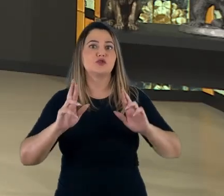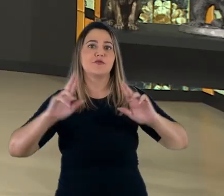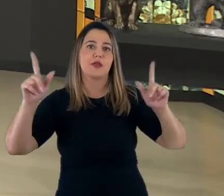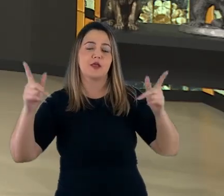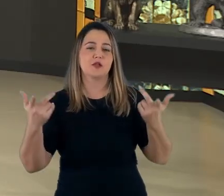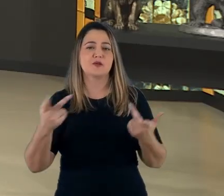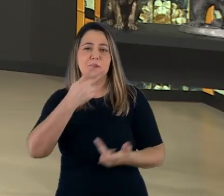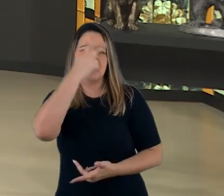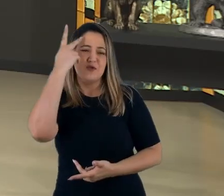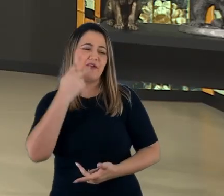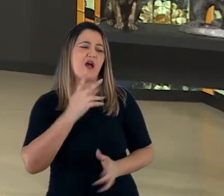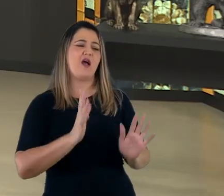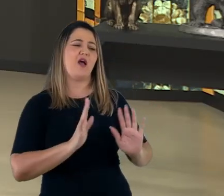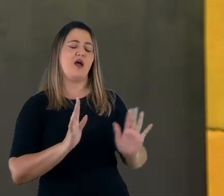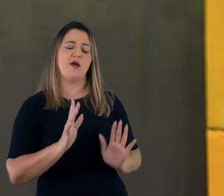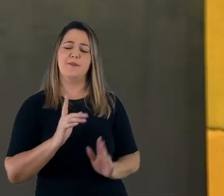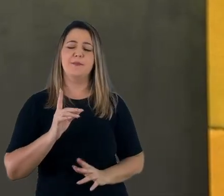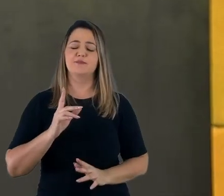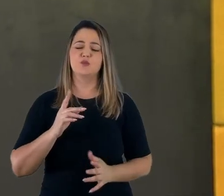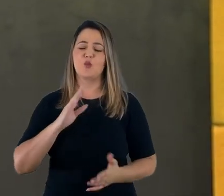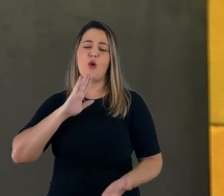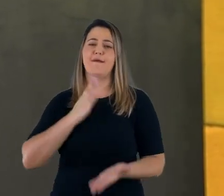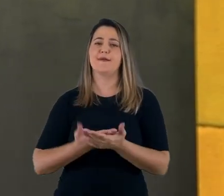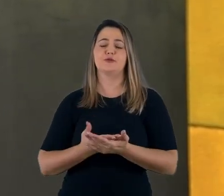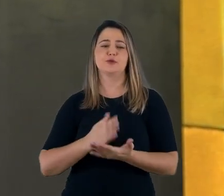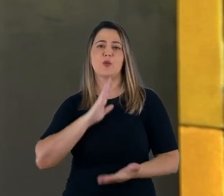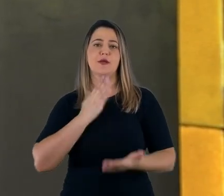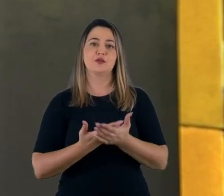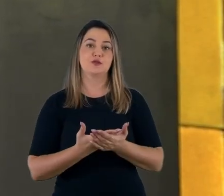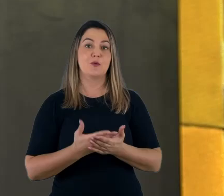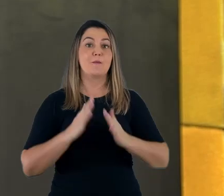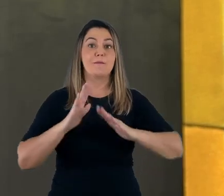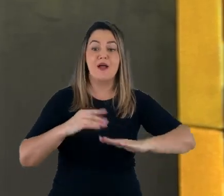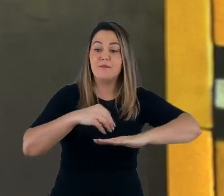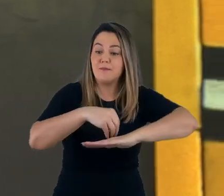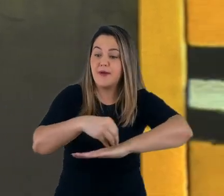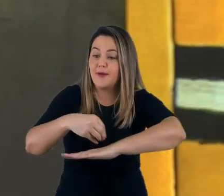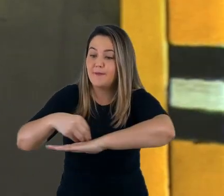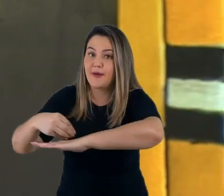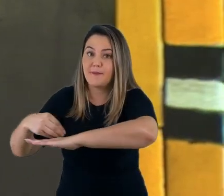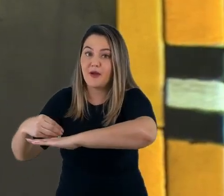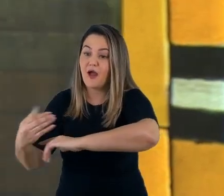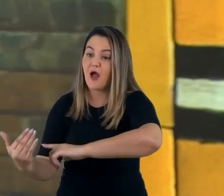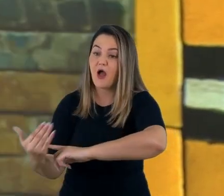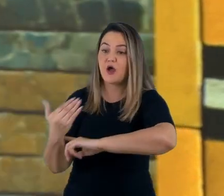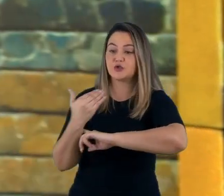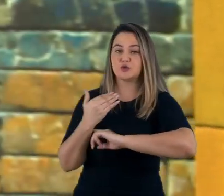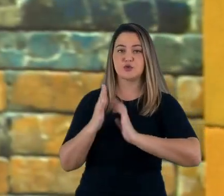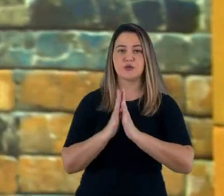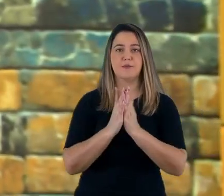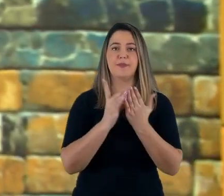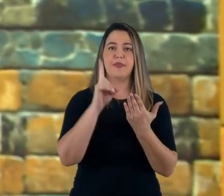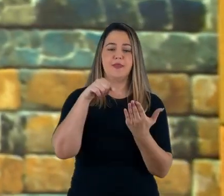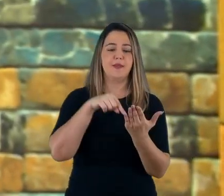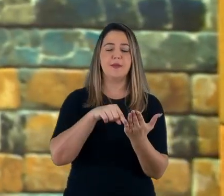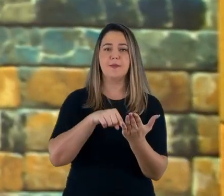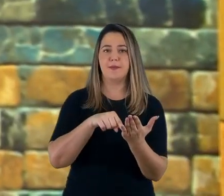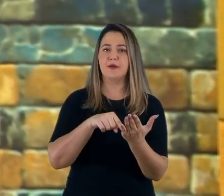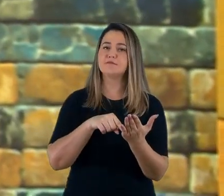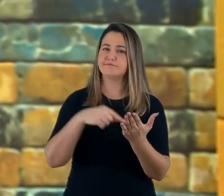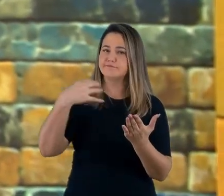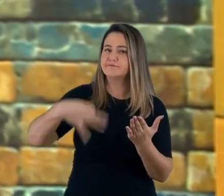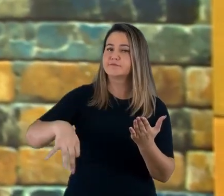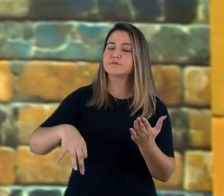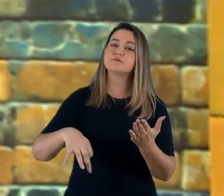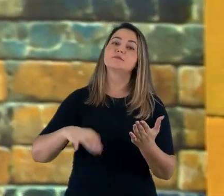diferente mesmo para eruditos. Mas os achados em favor da historicidade bíblica não pararam por aí.